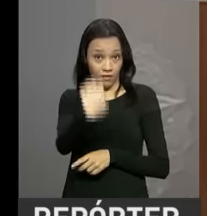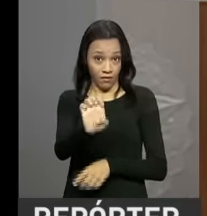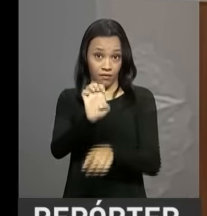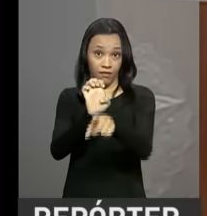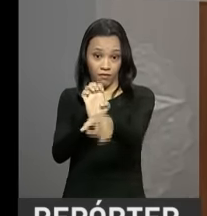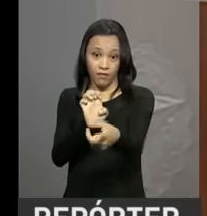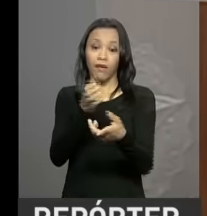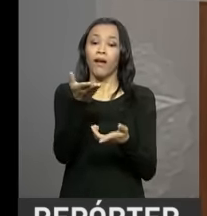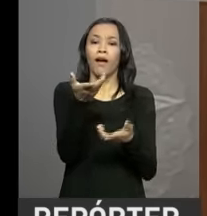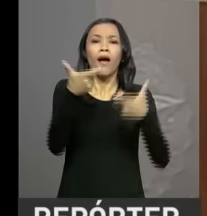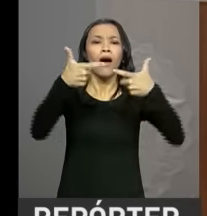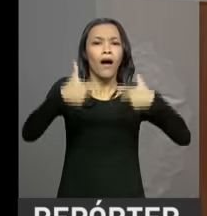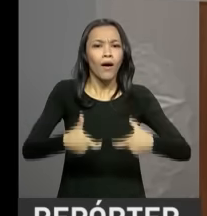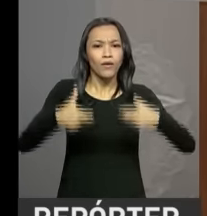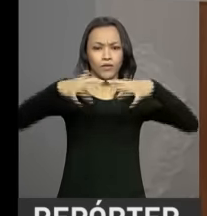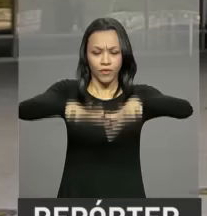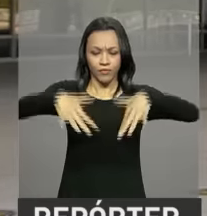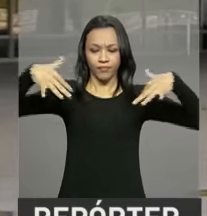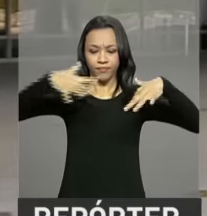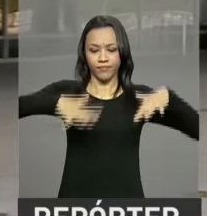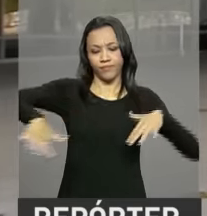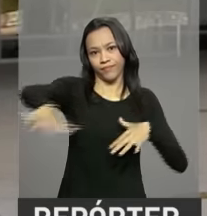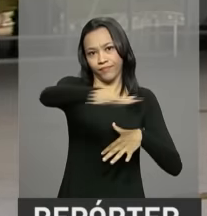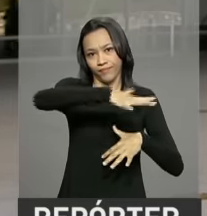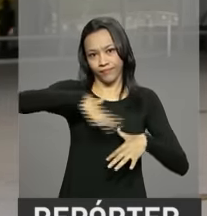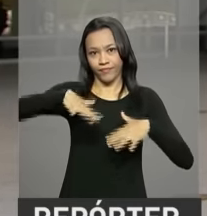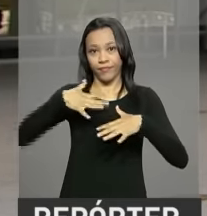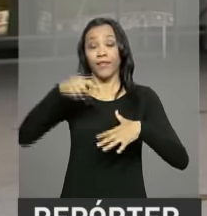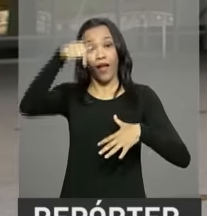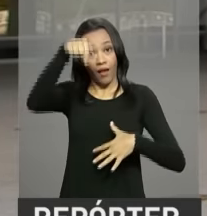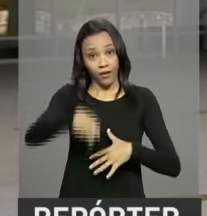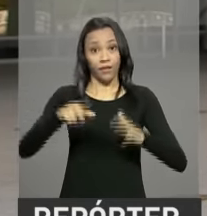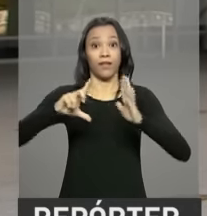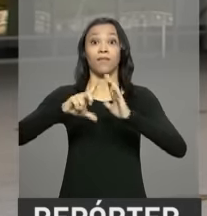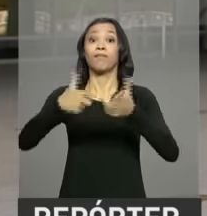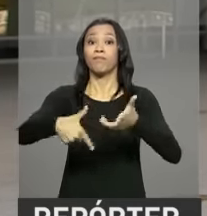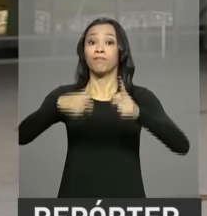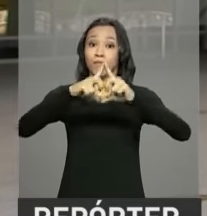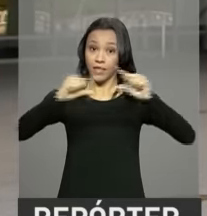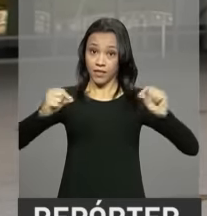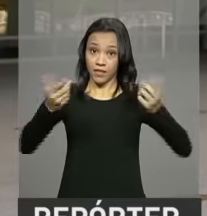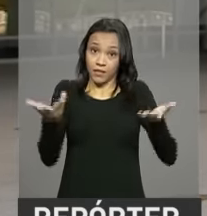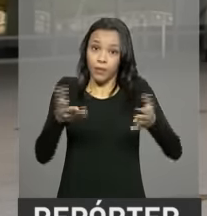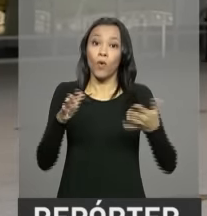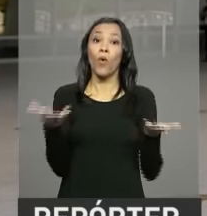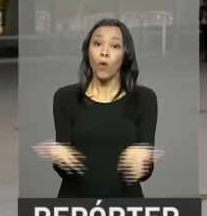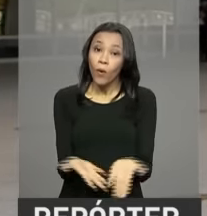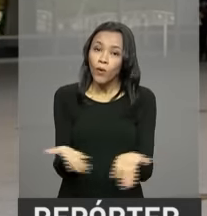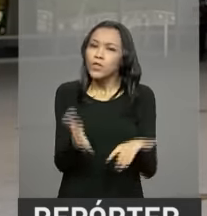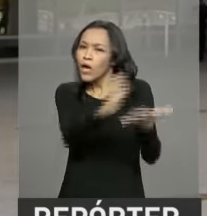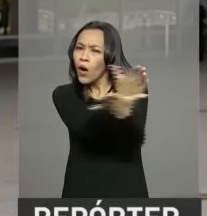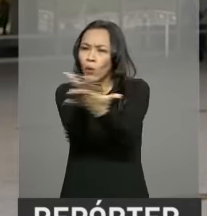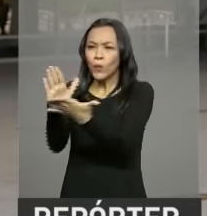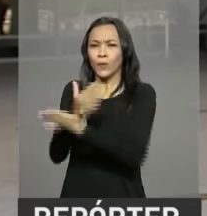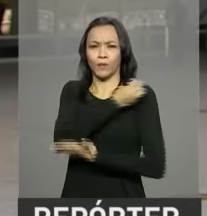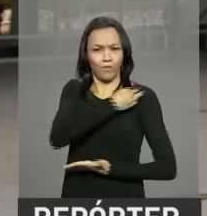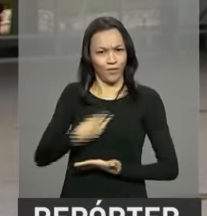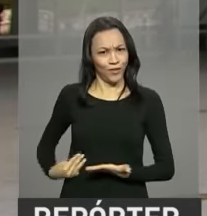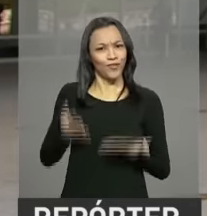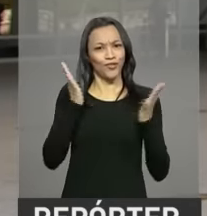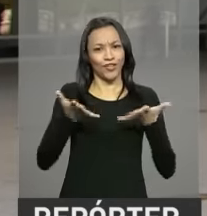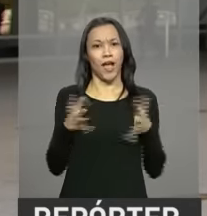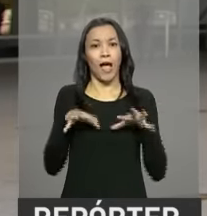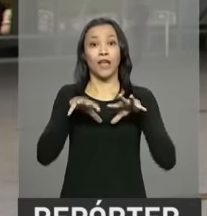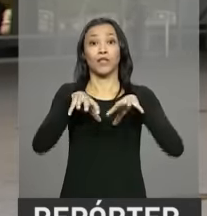aconteceu no plenário da corte do TSE aqui em Brasília bom hoje alguns dos ministros que tomaram